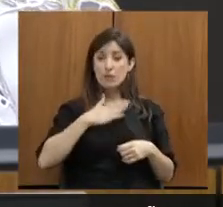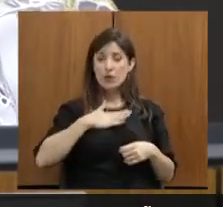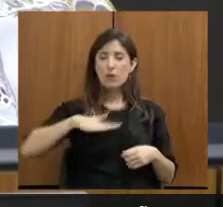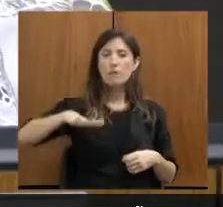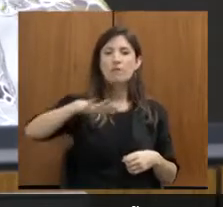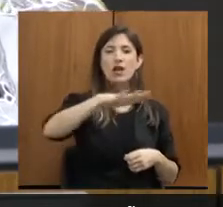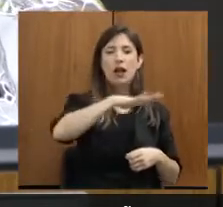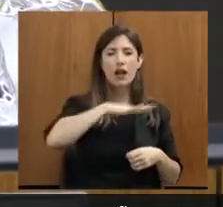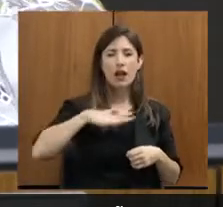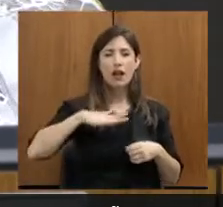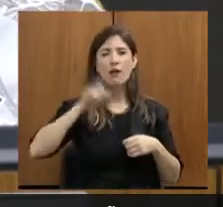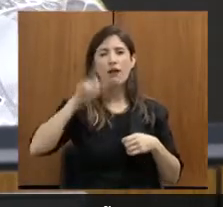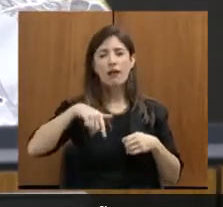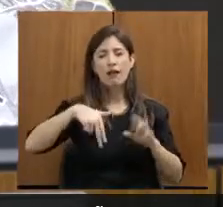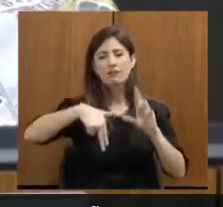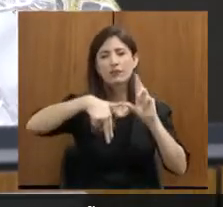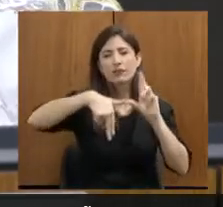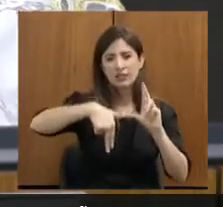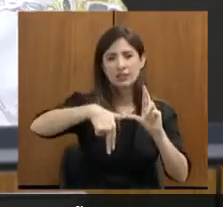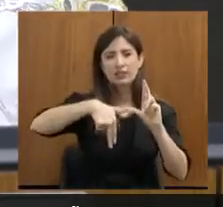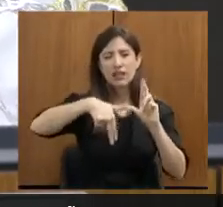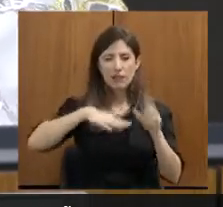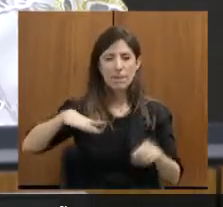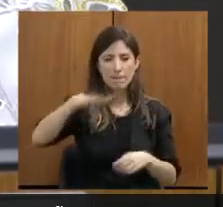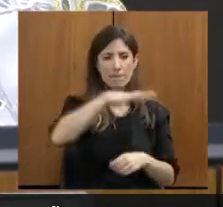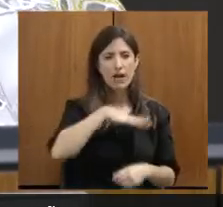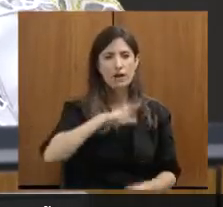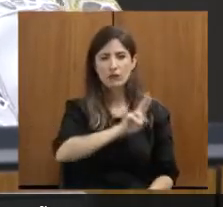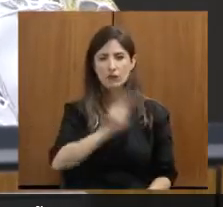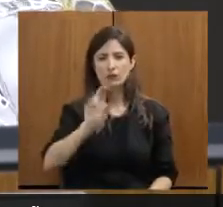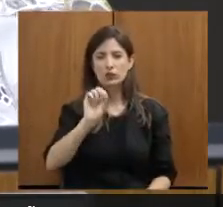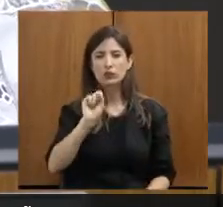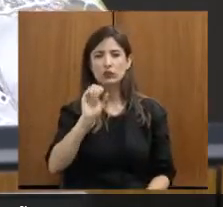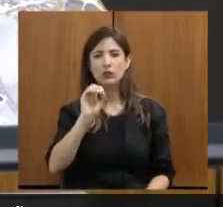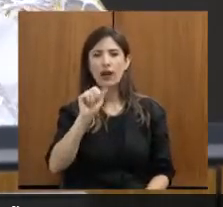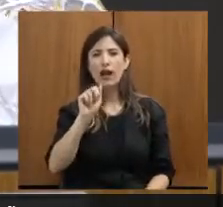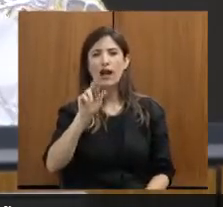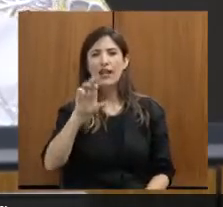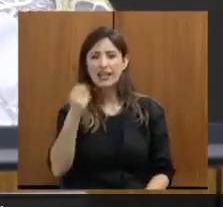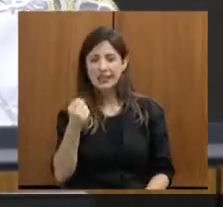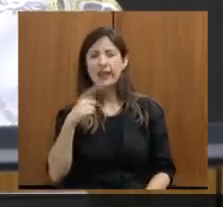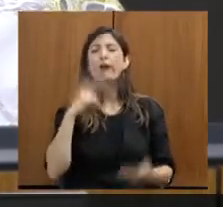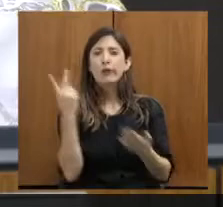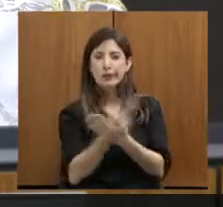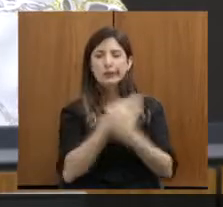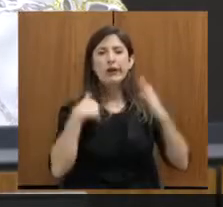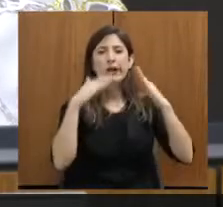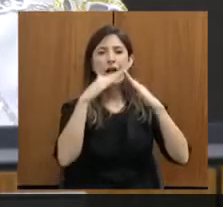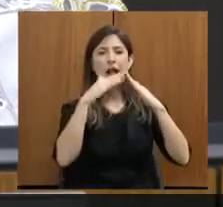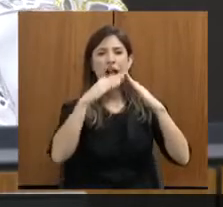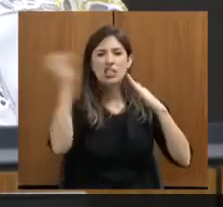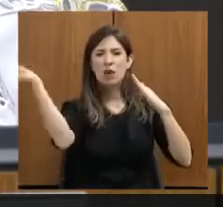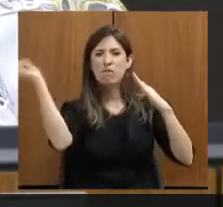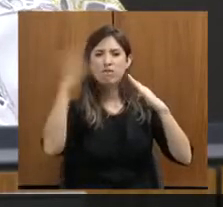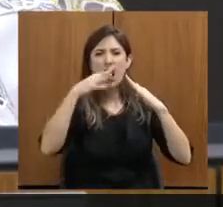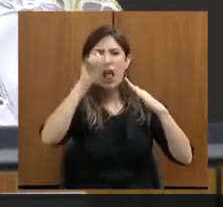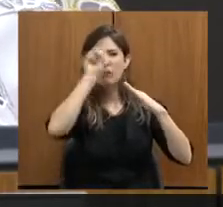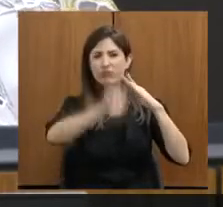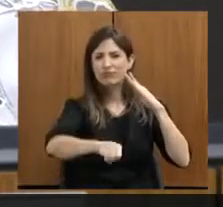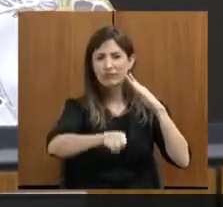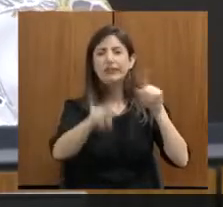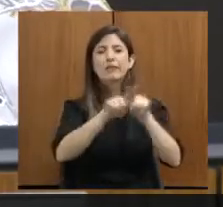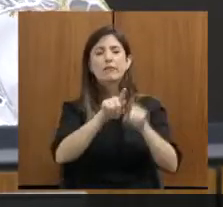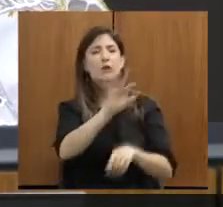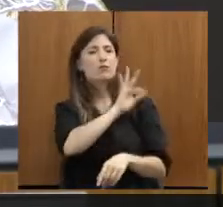pertence a Ribeirão das Neves bairro Soares meu telhado já foi quebrado polícia já entrou na minha casa porque